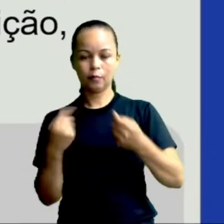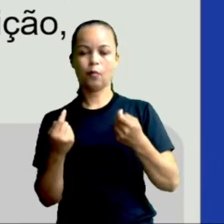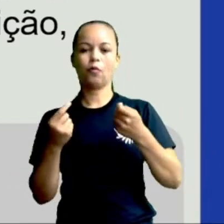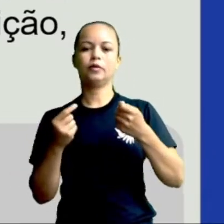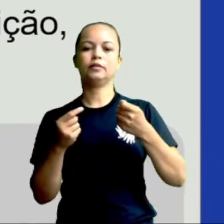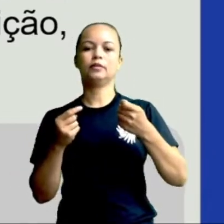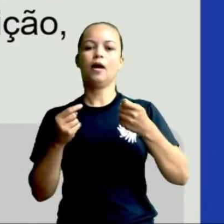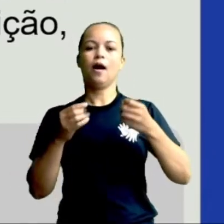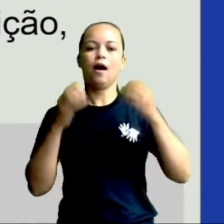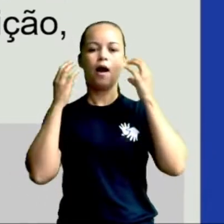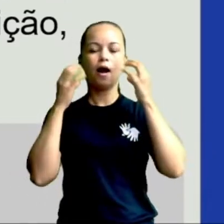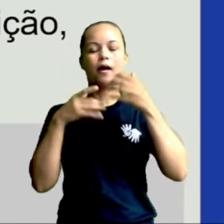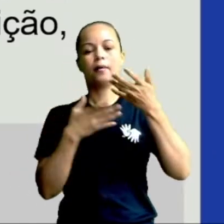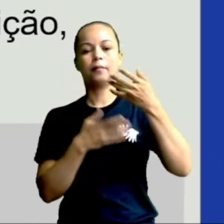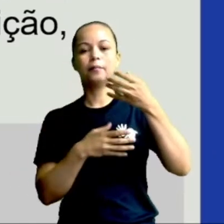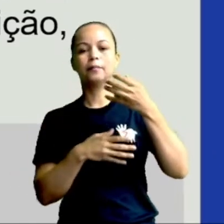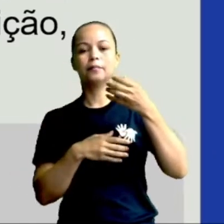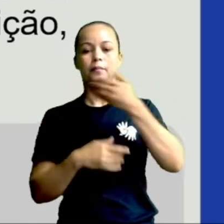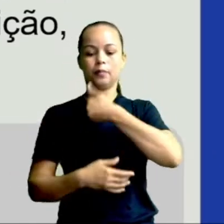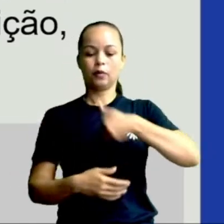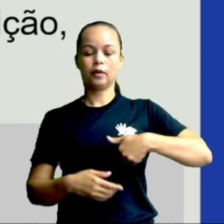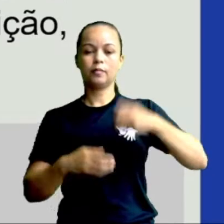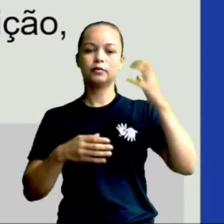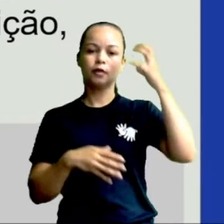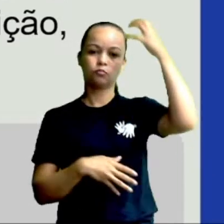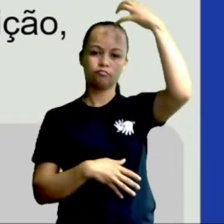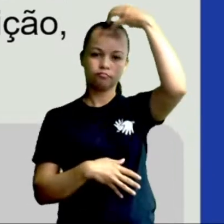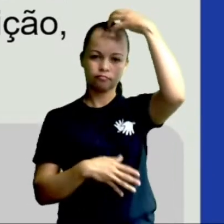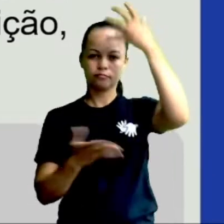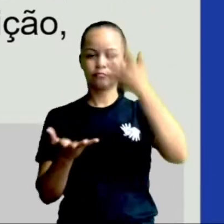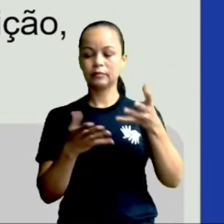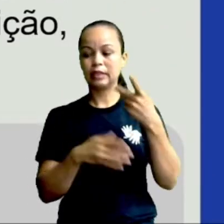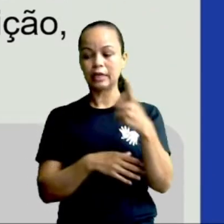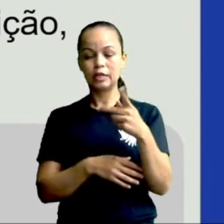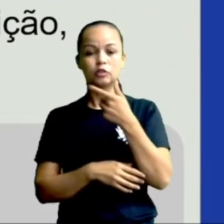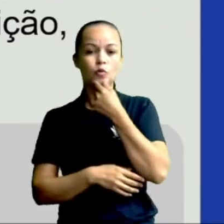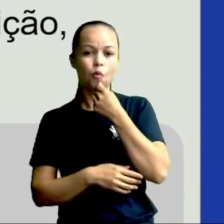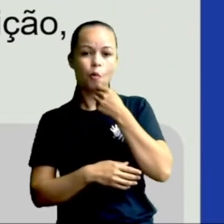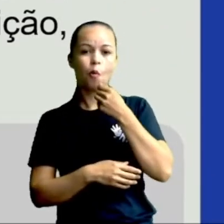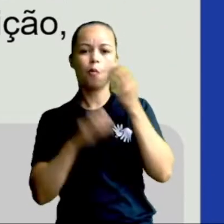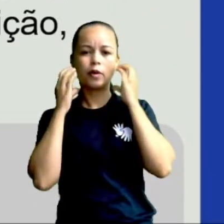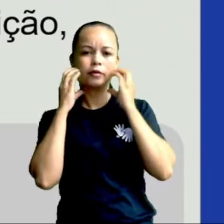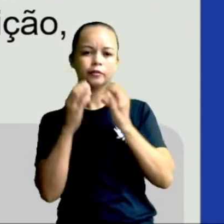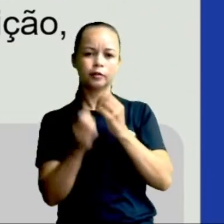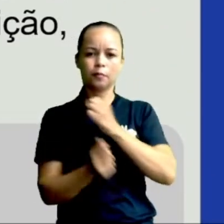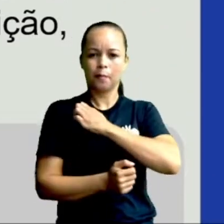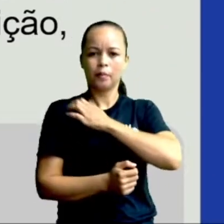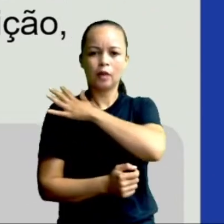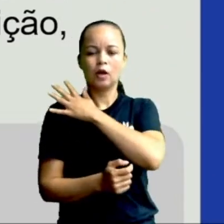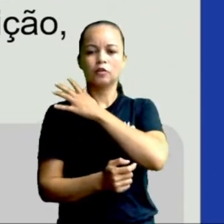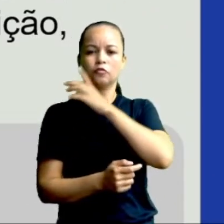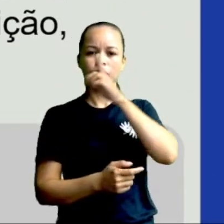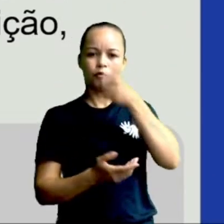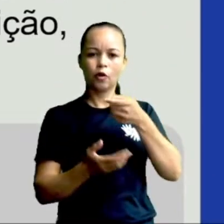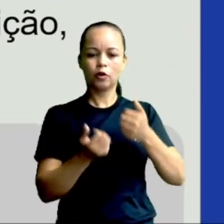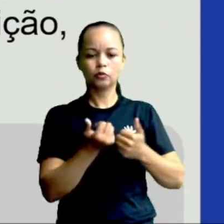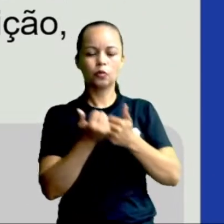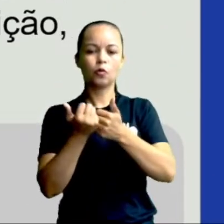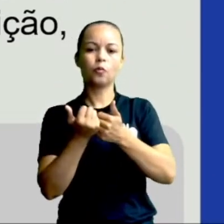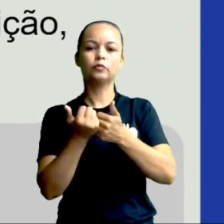República. Então, foi formado um governo provisório e Deodoro da Fonseca foi nomeado o presidente